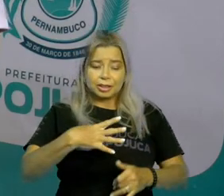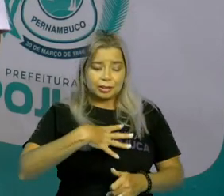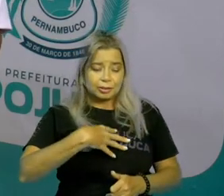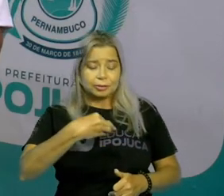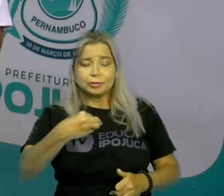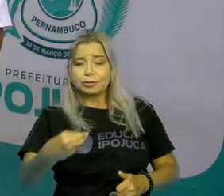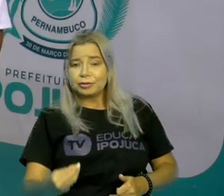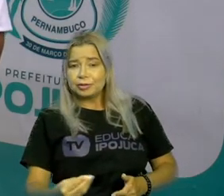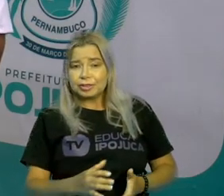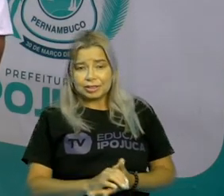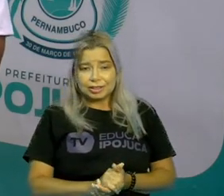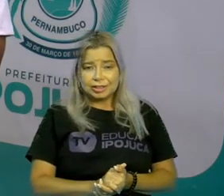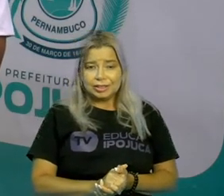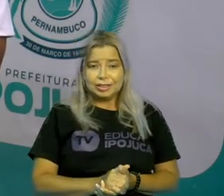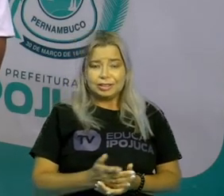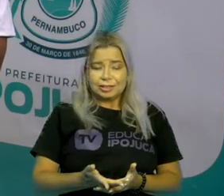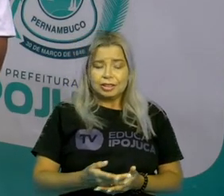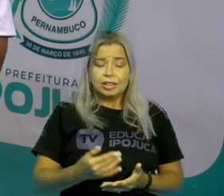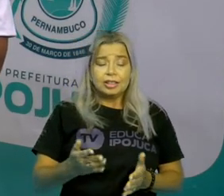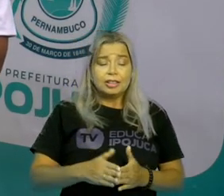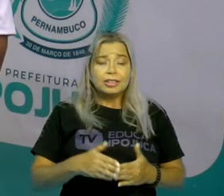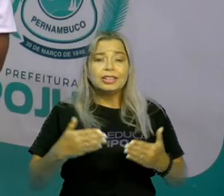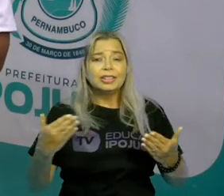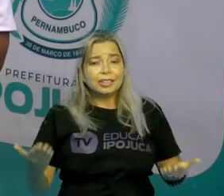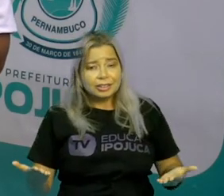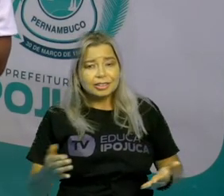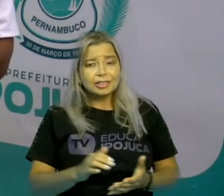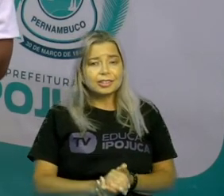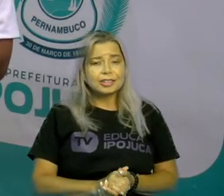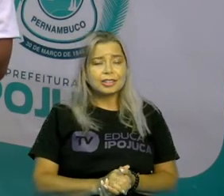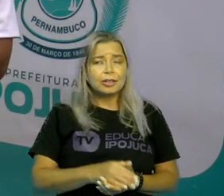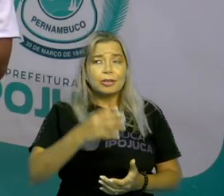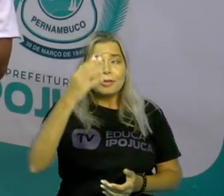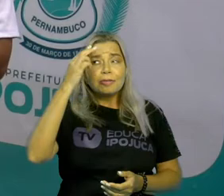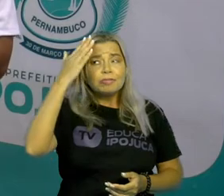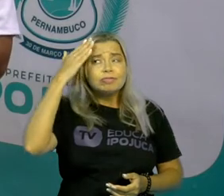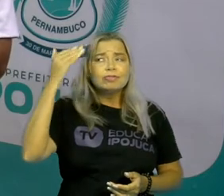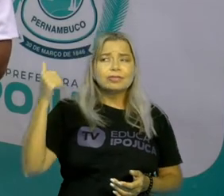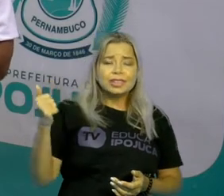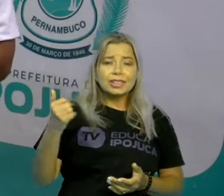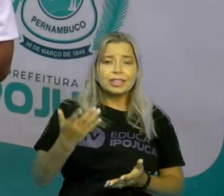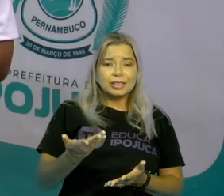está. Traz essa brincadeira para você agora, traz essa memória para você.